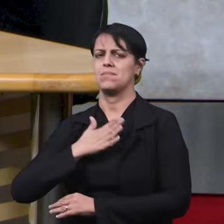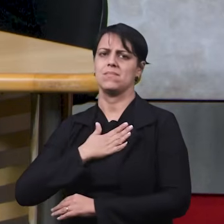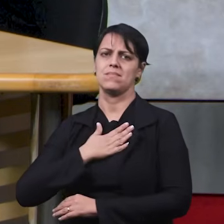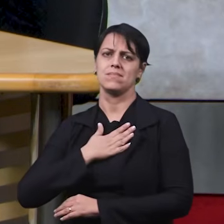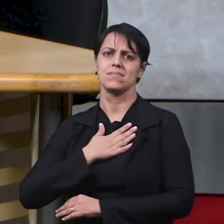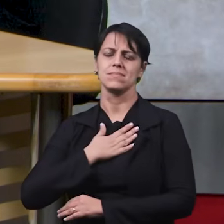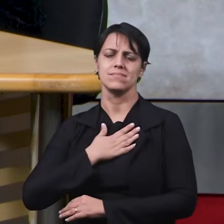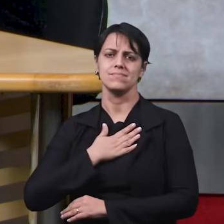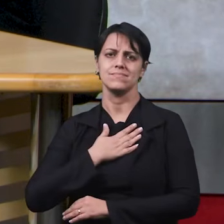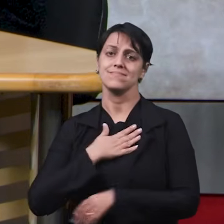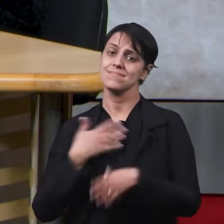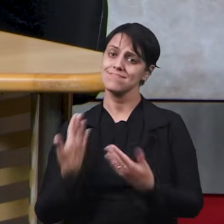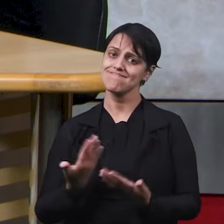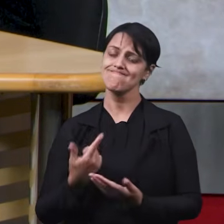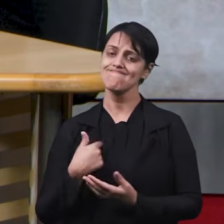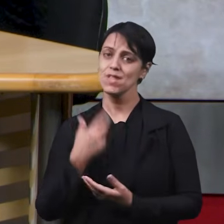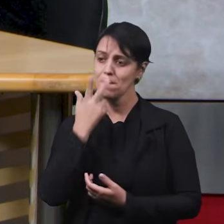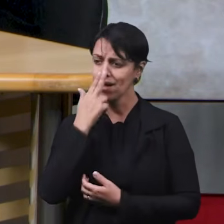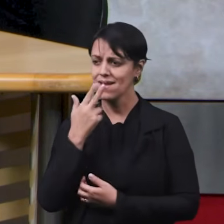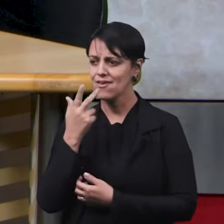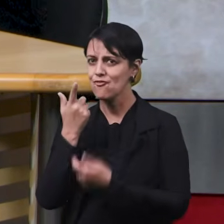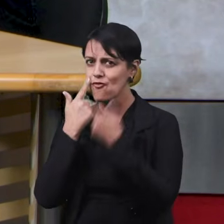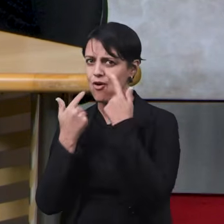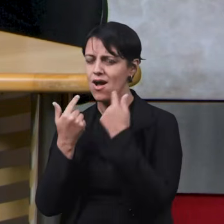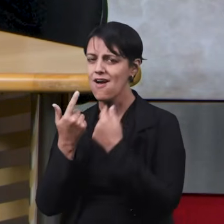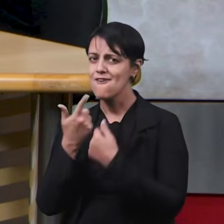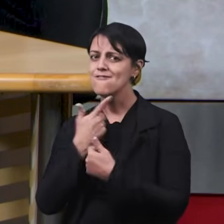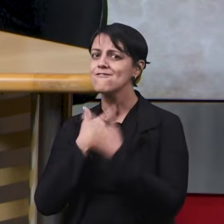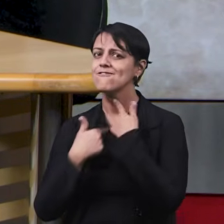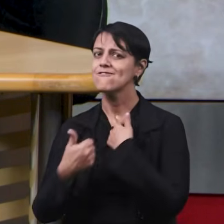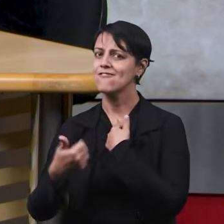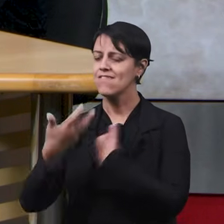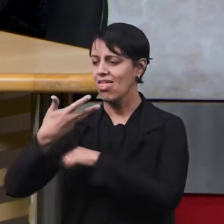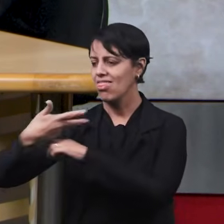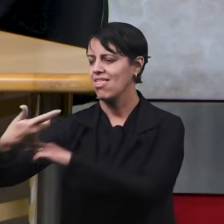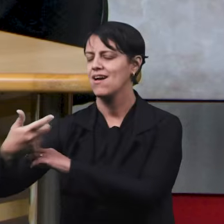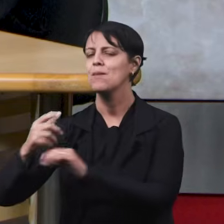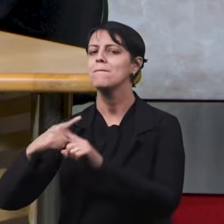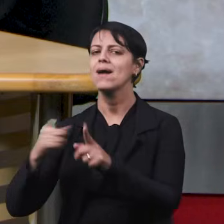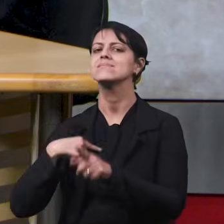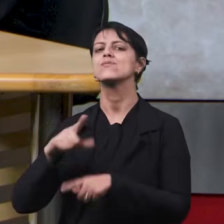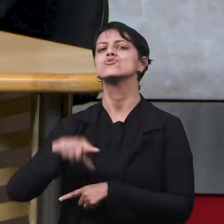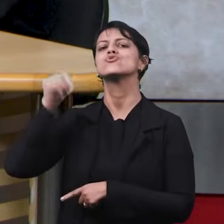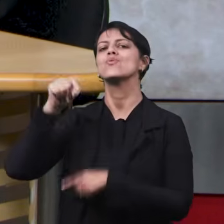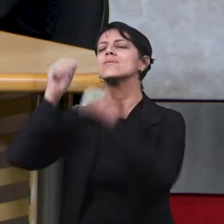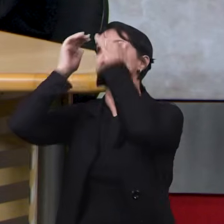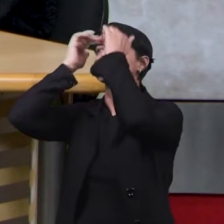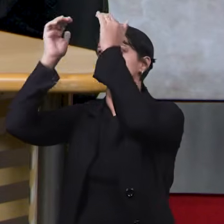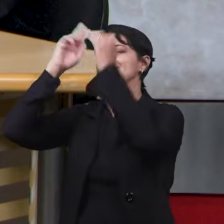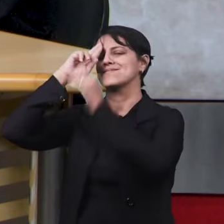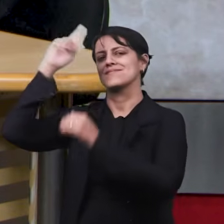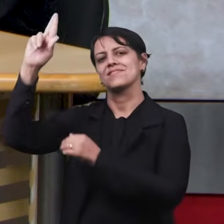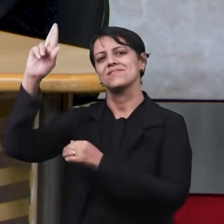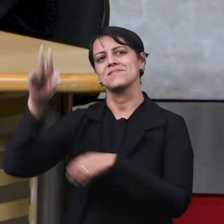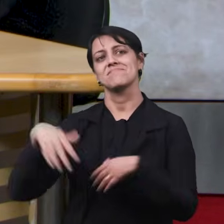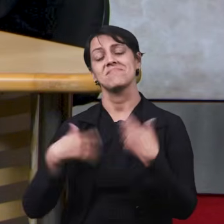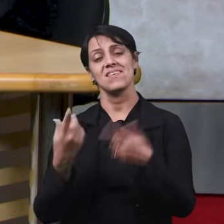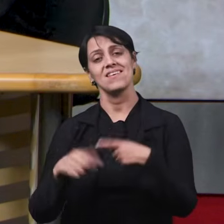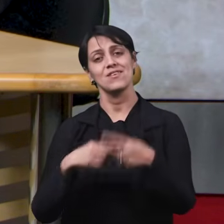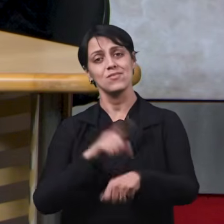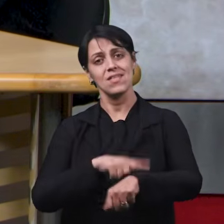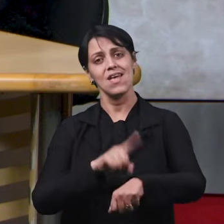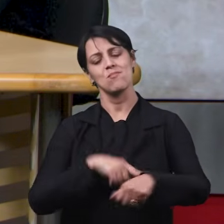nós. Então, fui tentado a desviar desse caminho, mas eu escolhi fazer isso. E aí o tempo